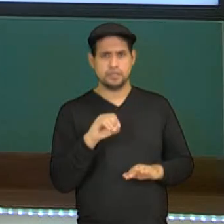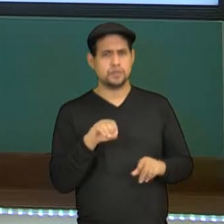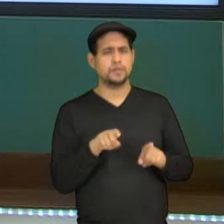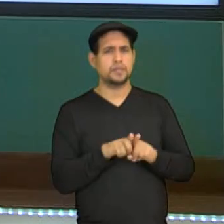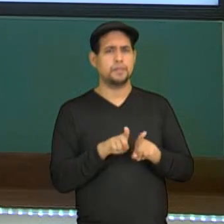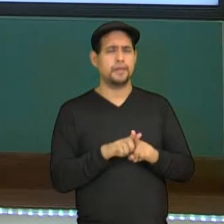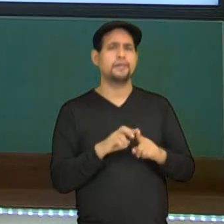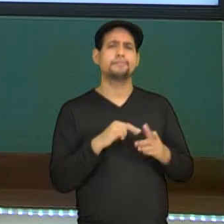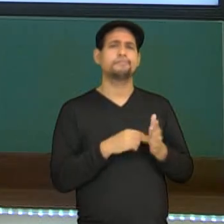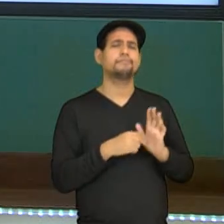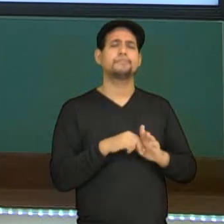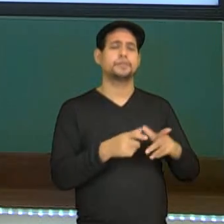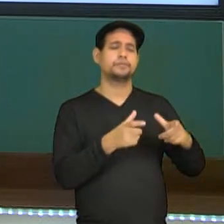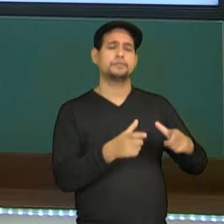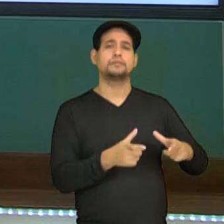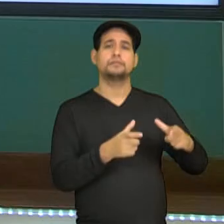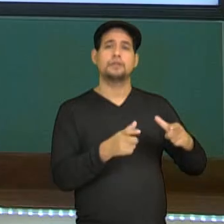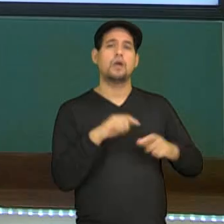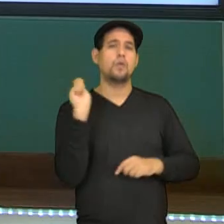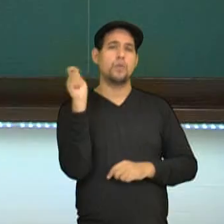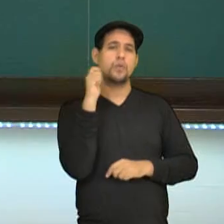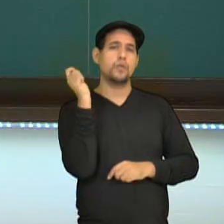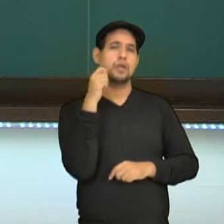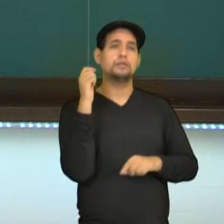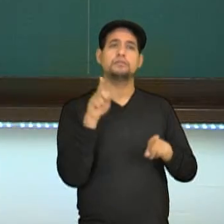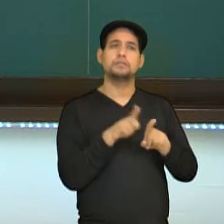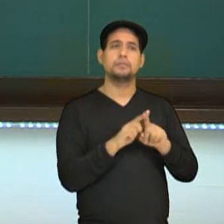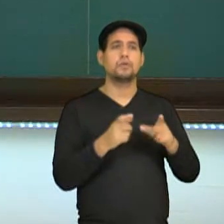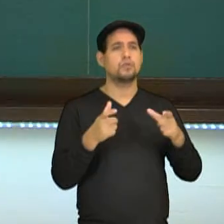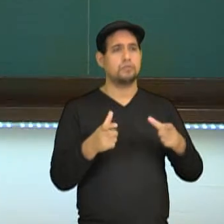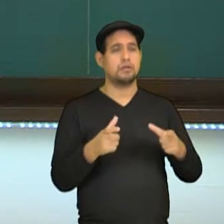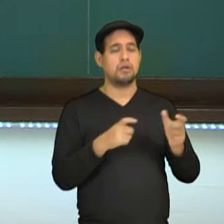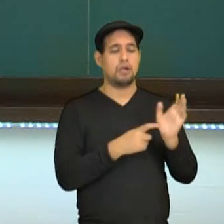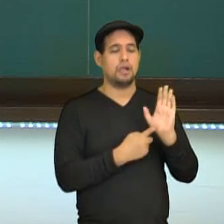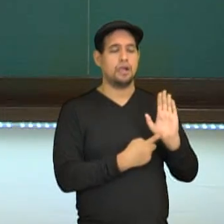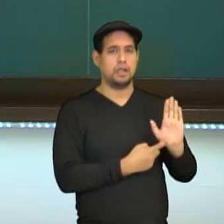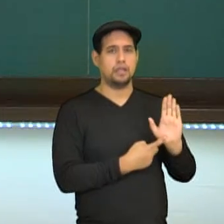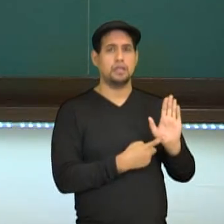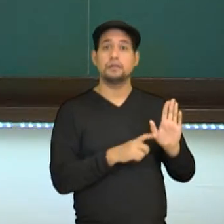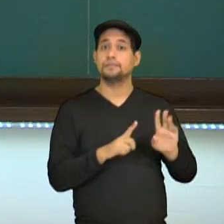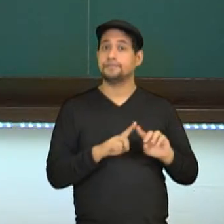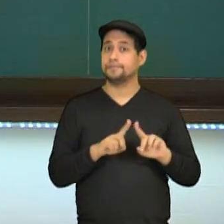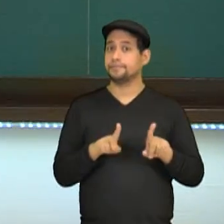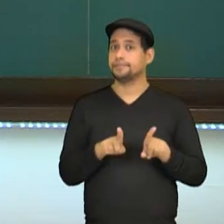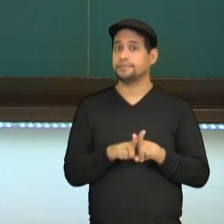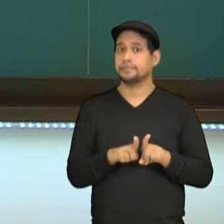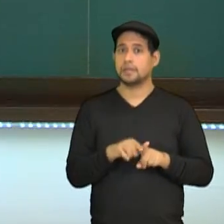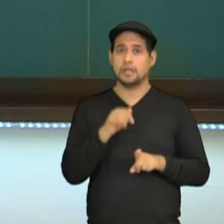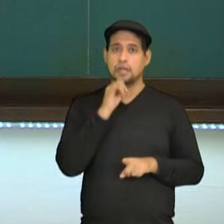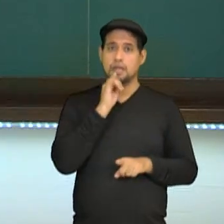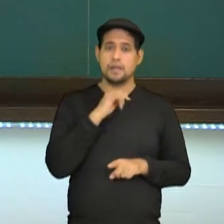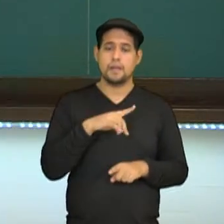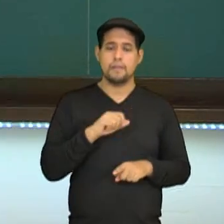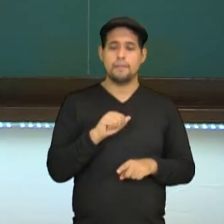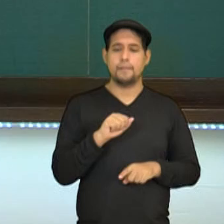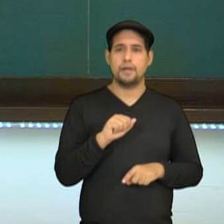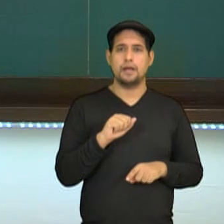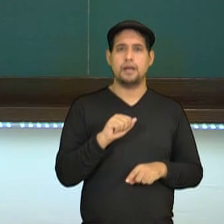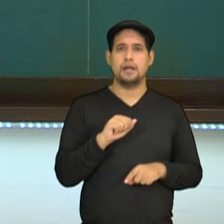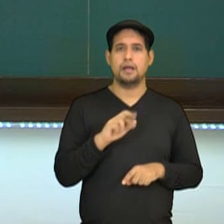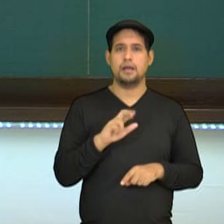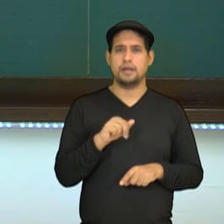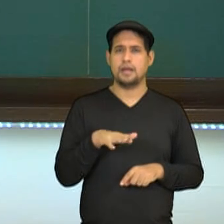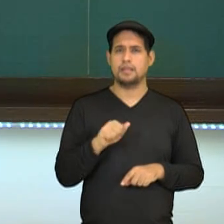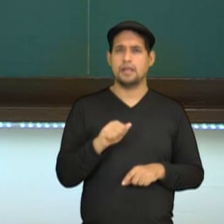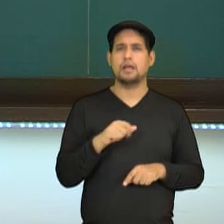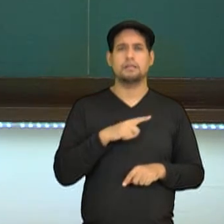periférica, e na região do Rio Grande do Sul, outra área a ser destacada. Também aqui no Paraná temos depressão. Observem